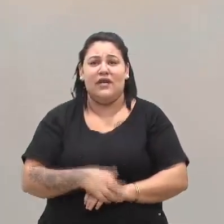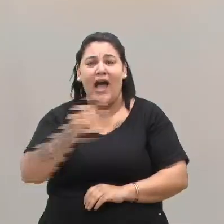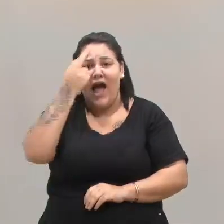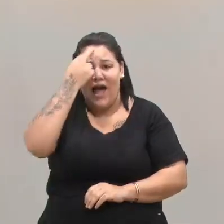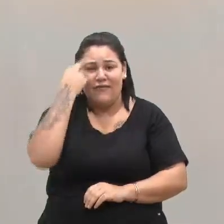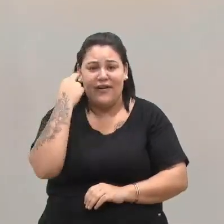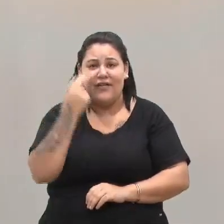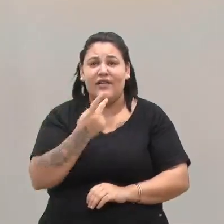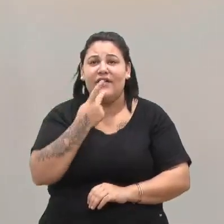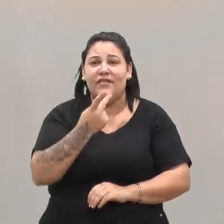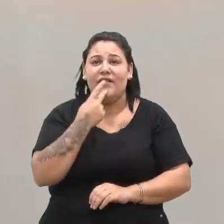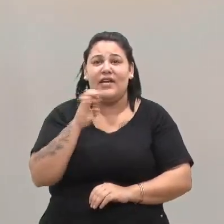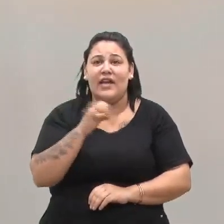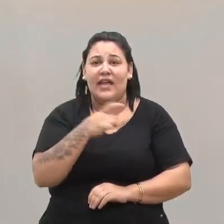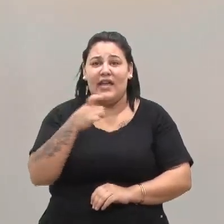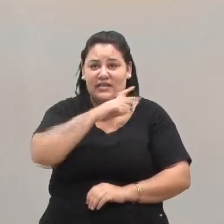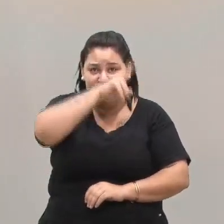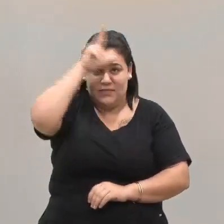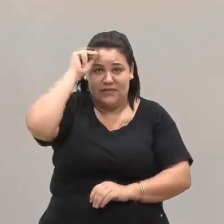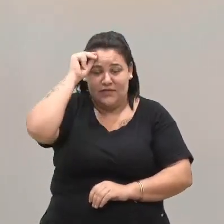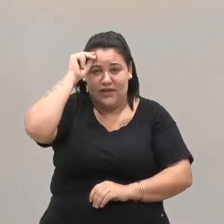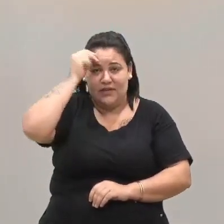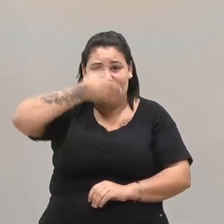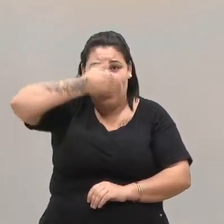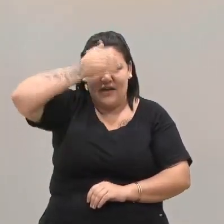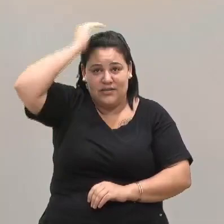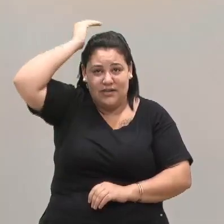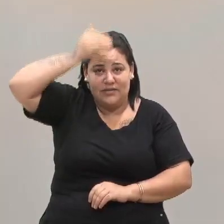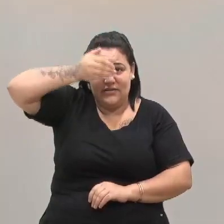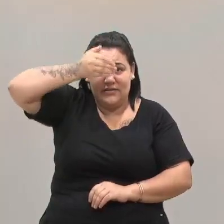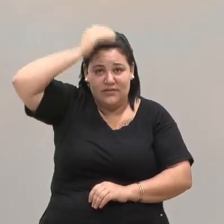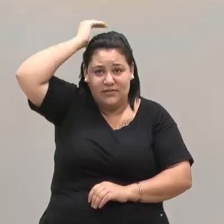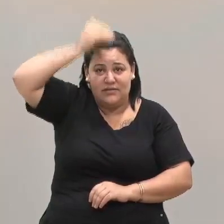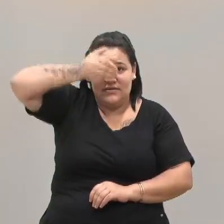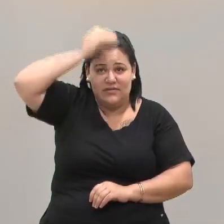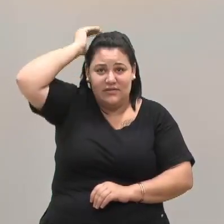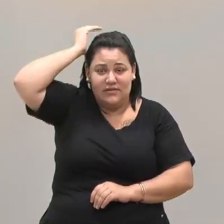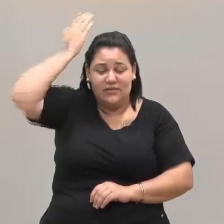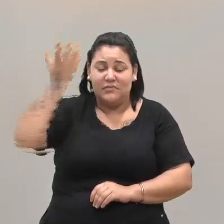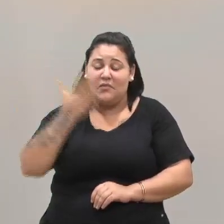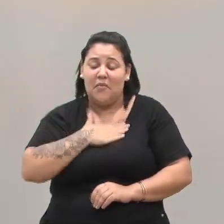o ex-prefeito Alceu Barbosa Velho, que no meu ponto de vista,